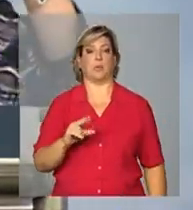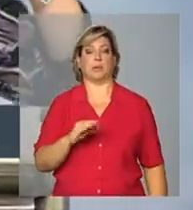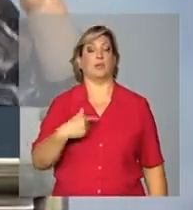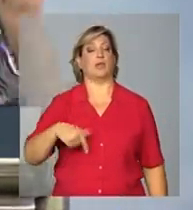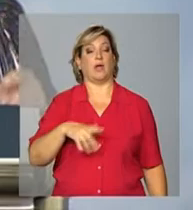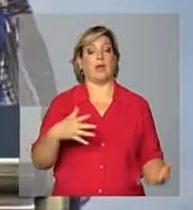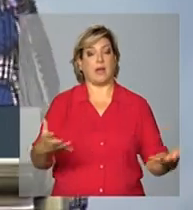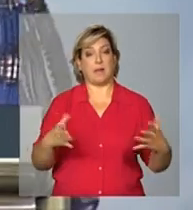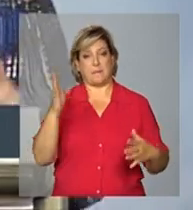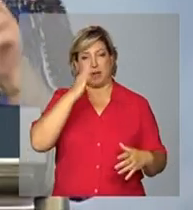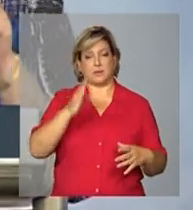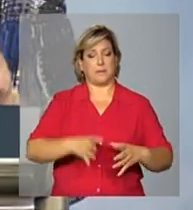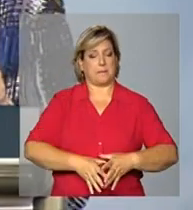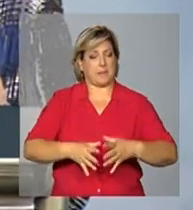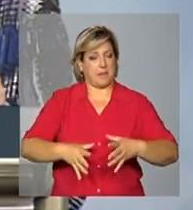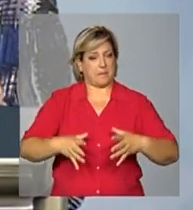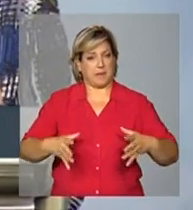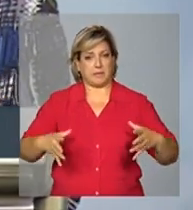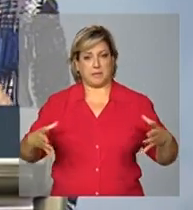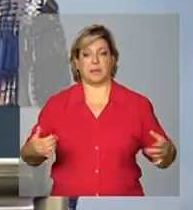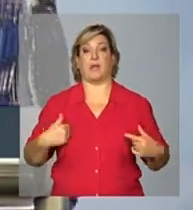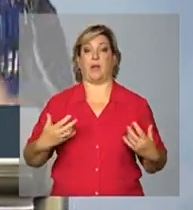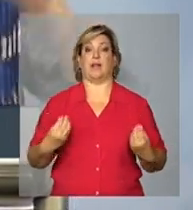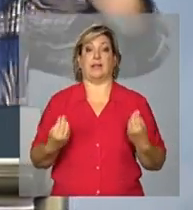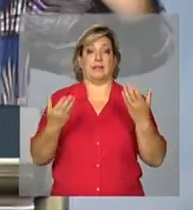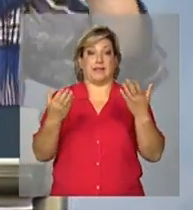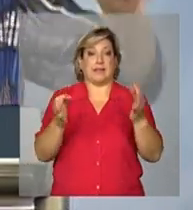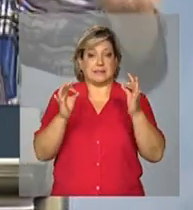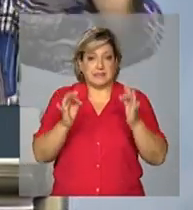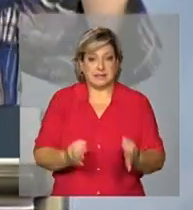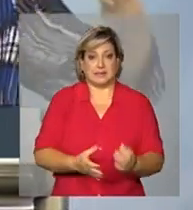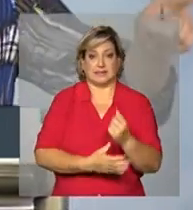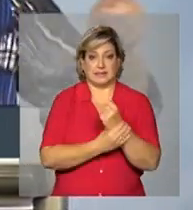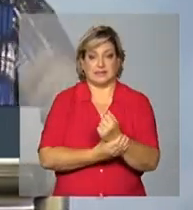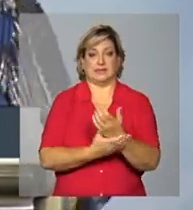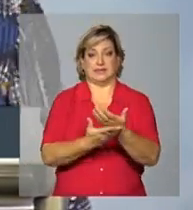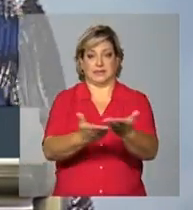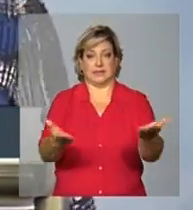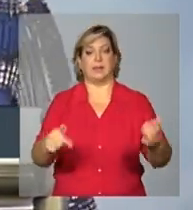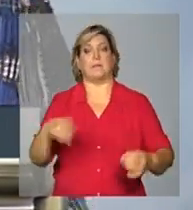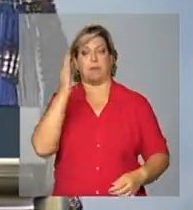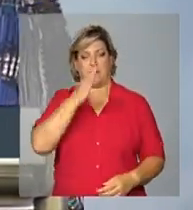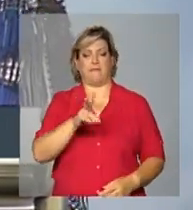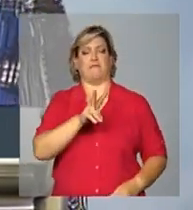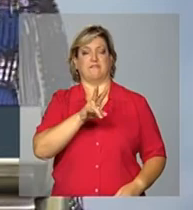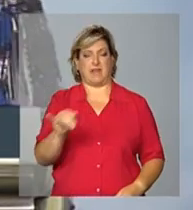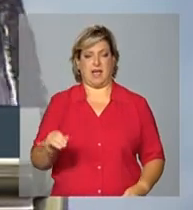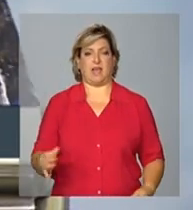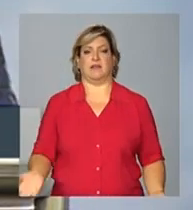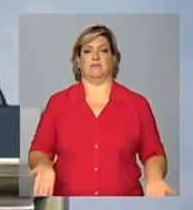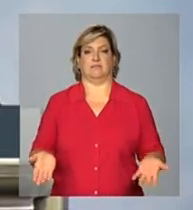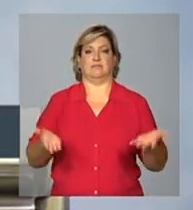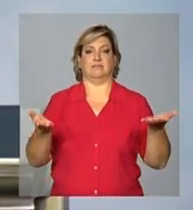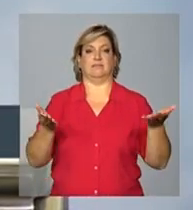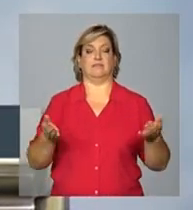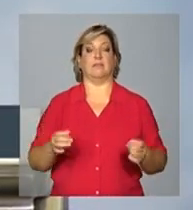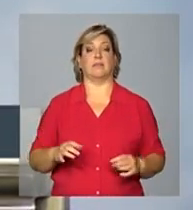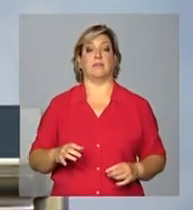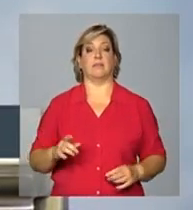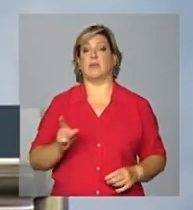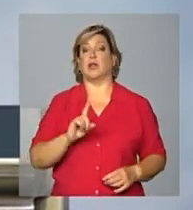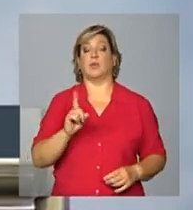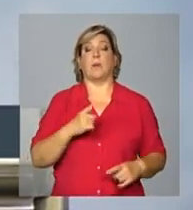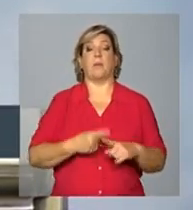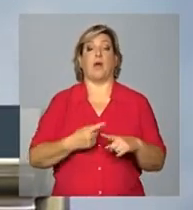que o Brasil cresça. E eu quero assegurar a vocês que o Brasil vai crescer. Mas não vai crescer porque